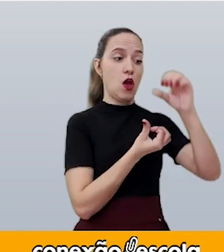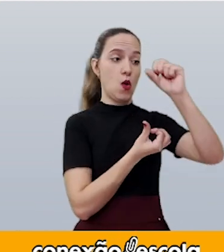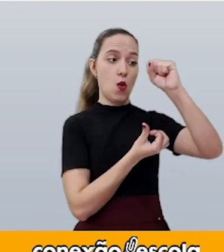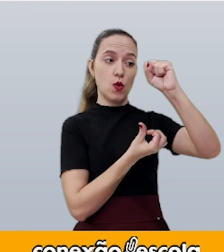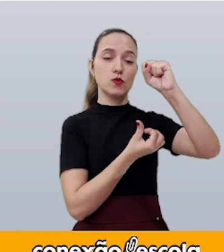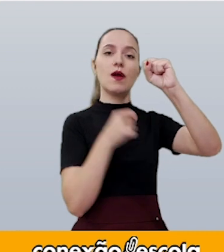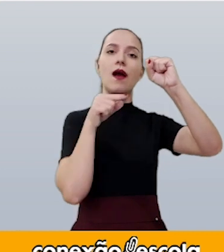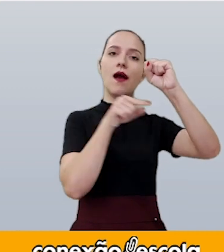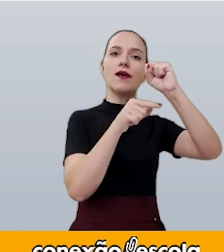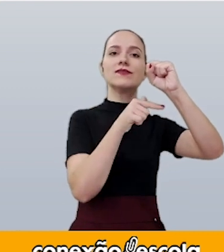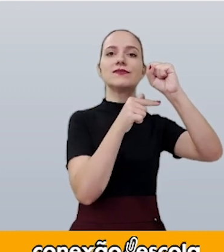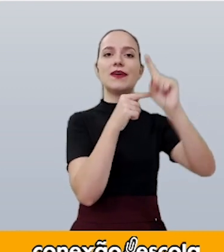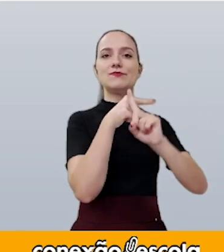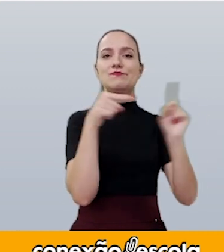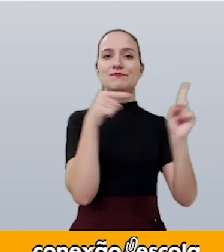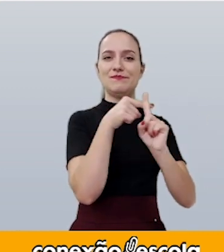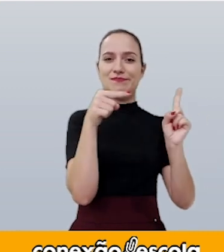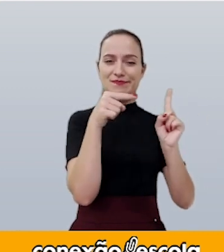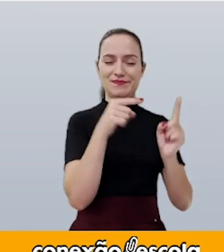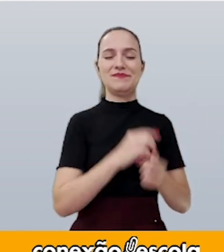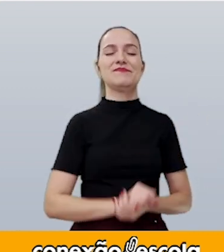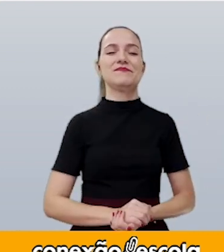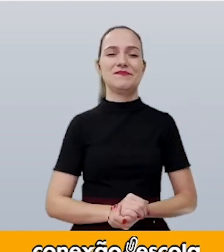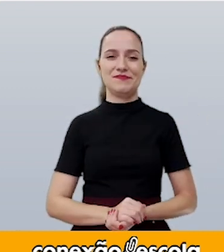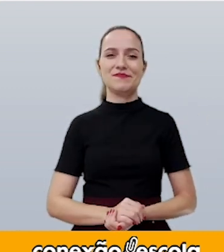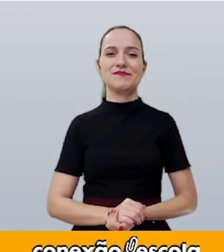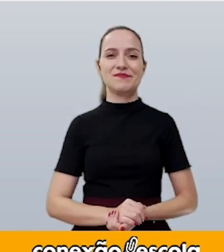8, eu tenho 7.